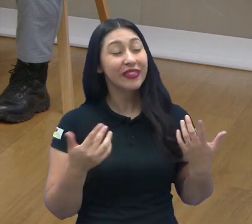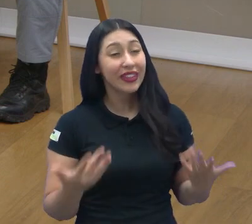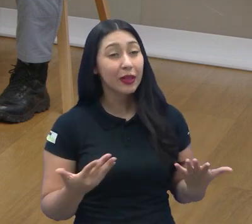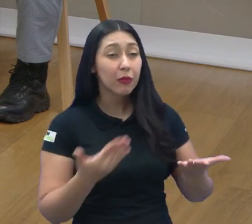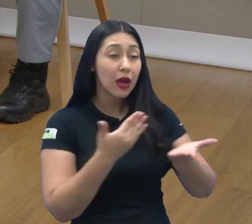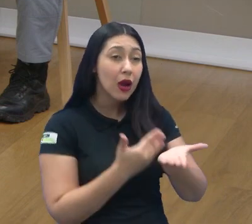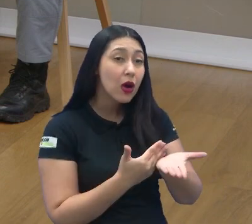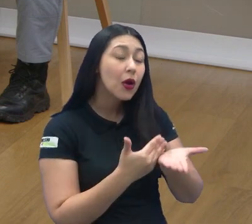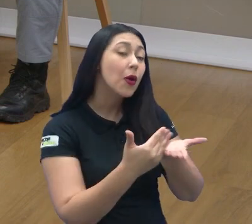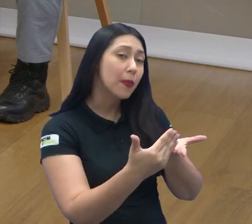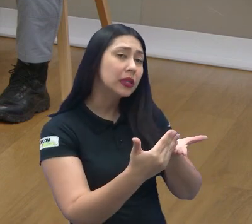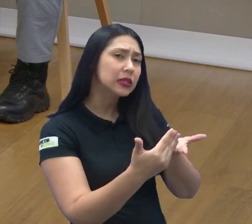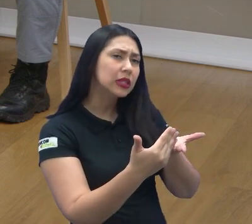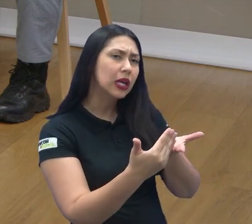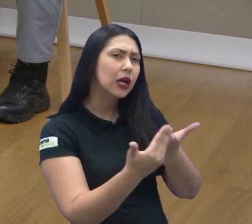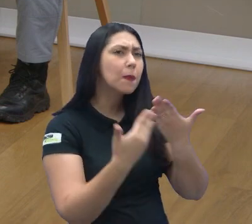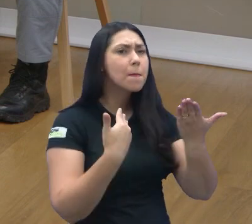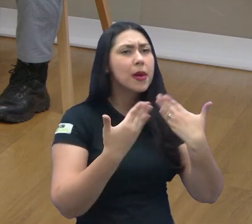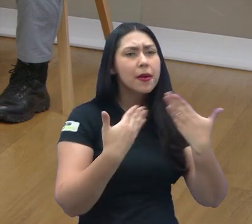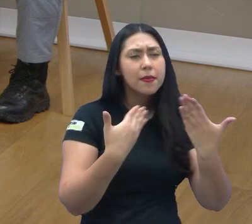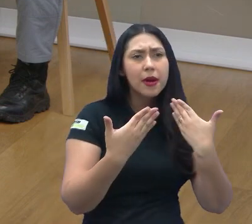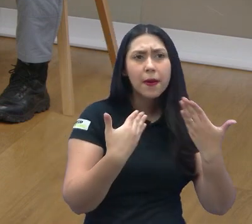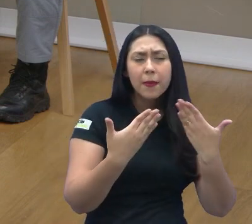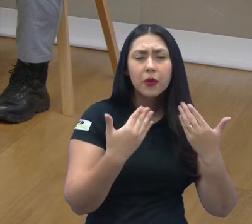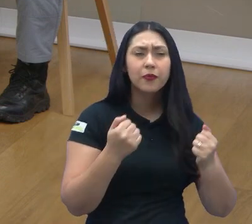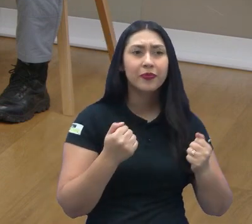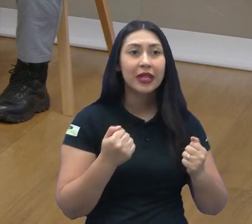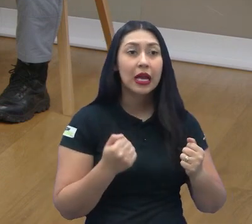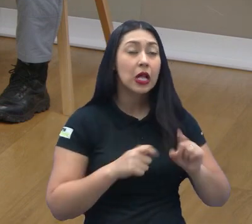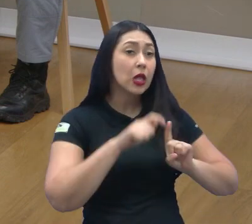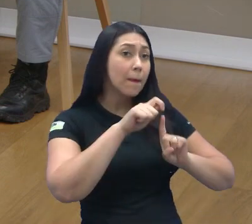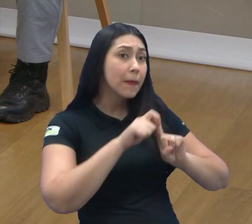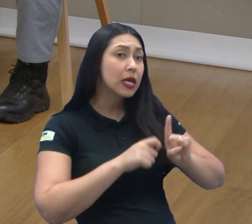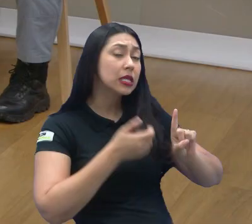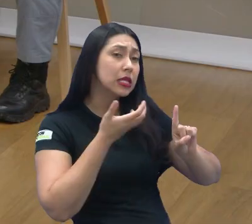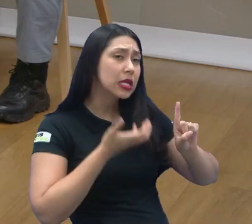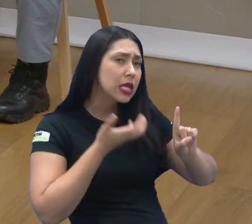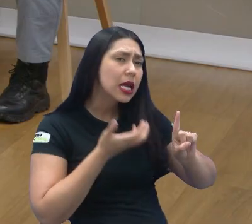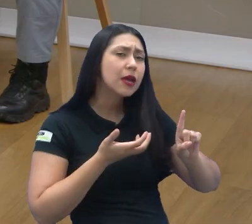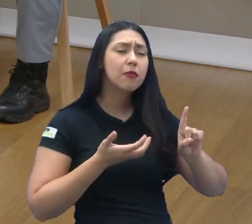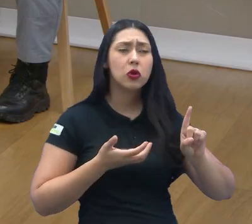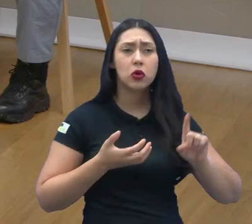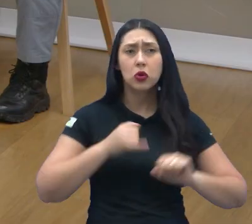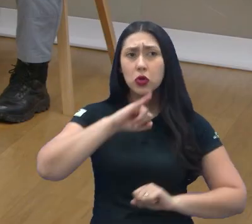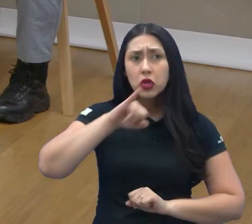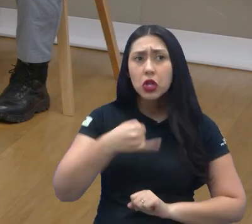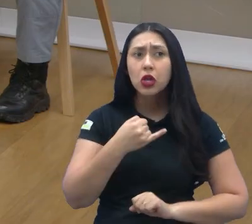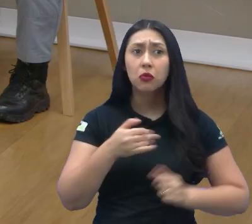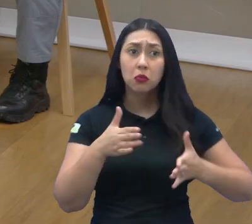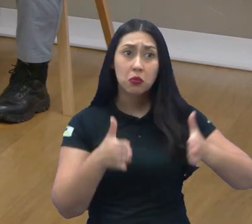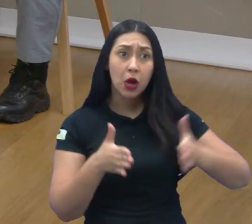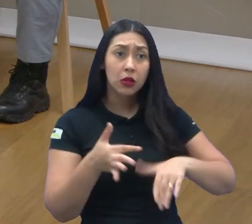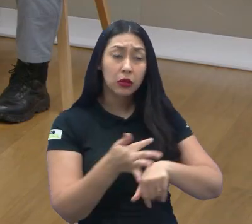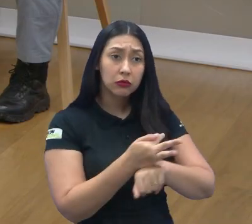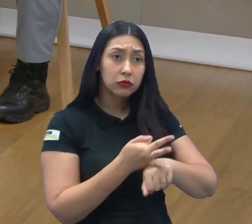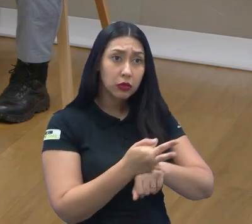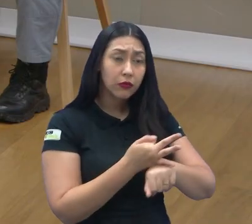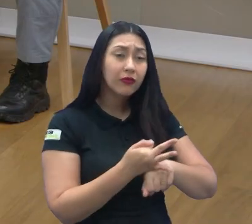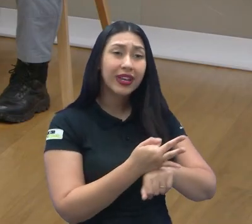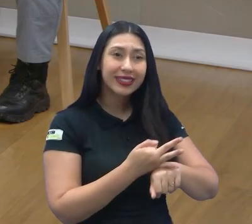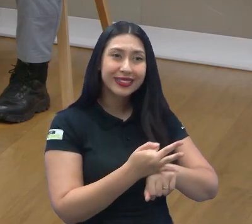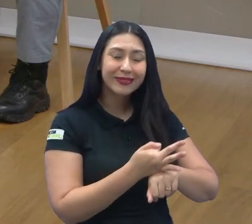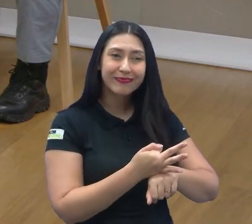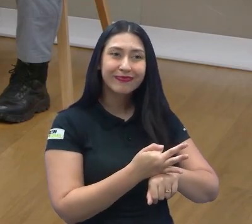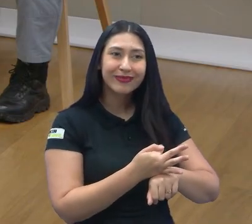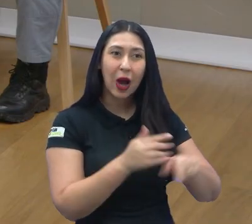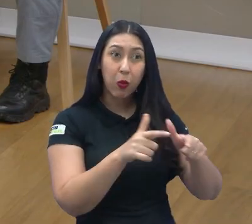começar esse nosso programa, né? Dezembro, janeiro, enfim, período de férias. É o período que